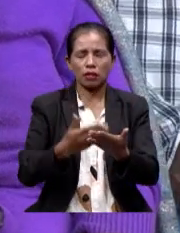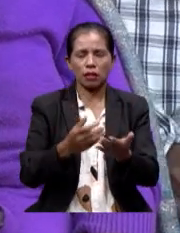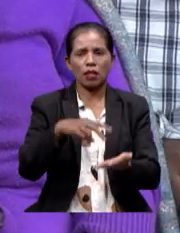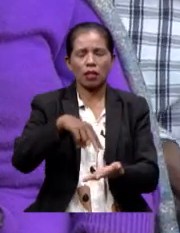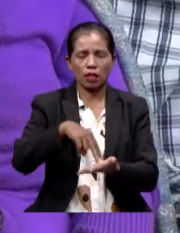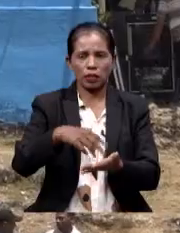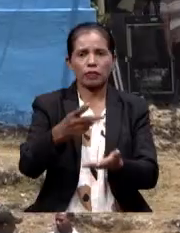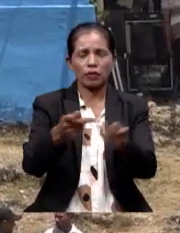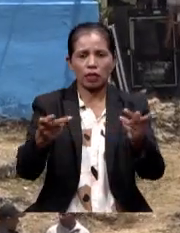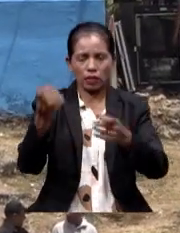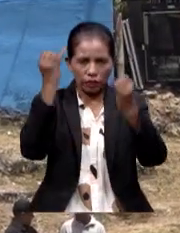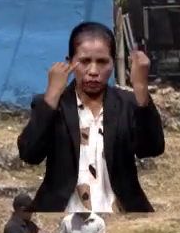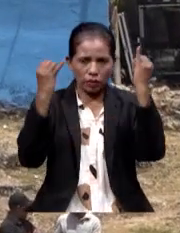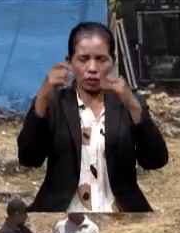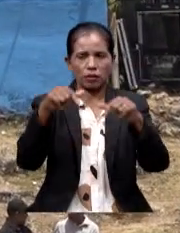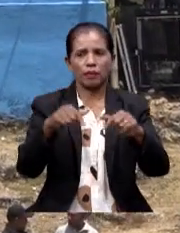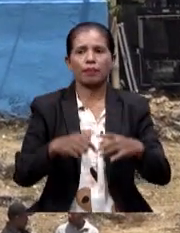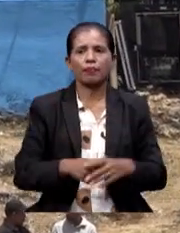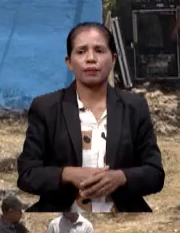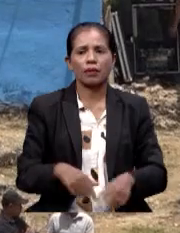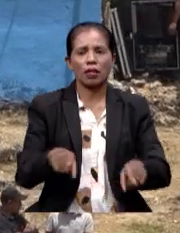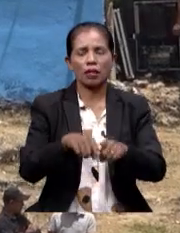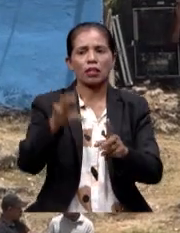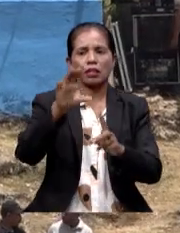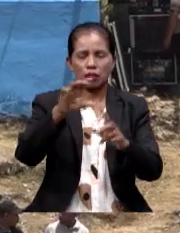Centro de Informação, né? Lugar CF de Suco,